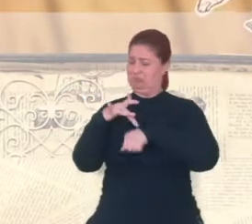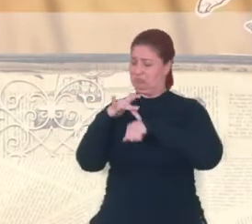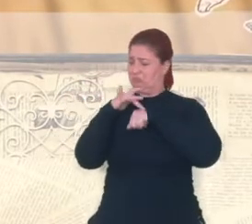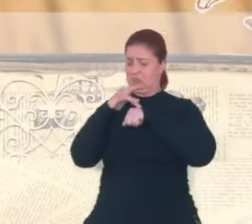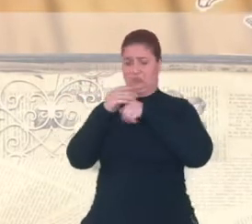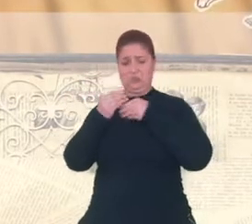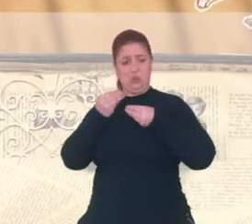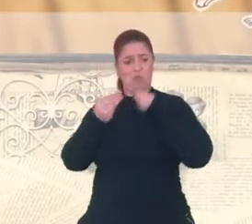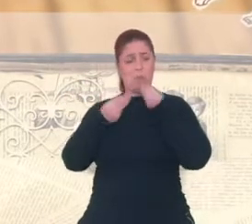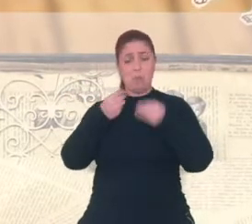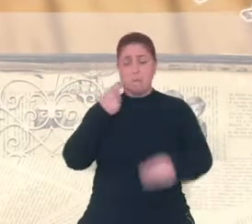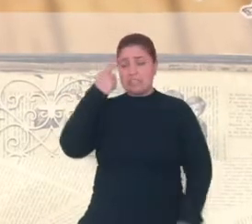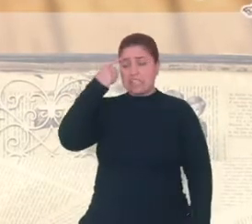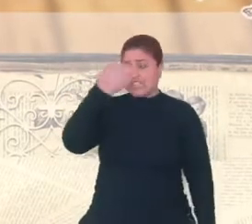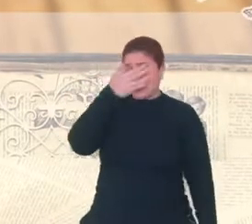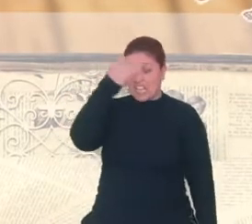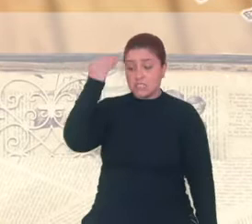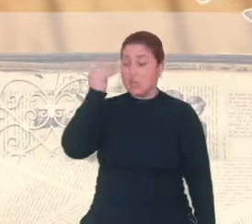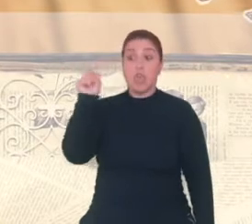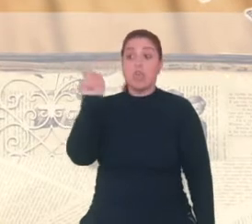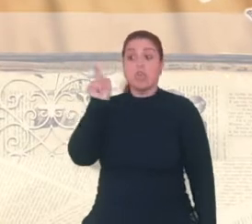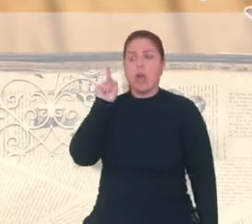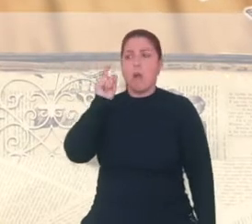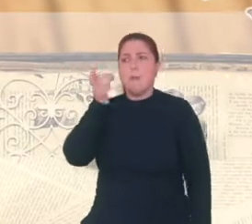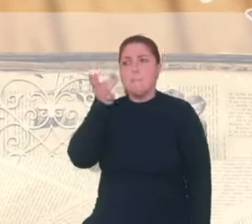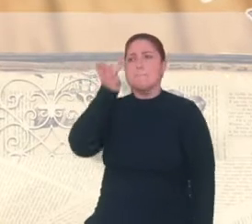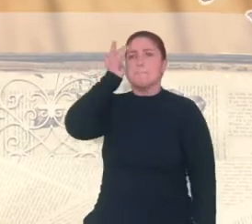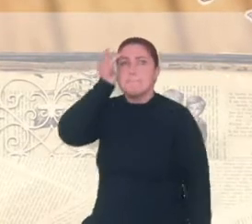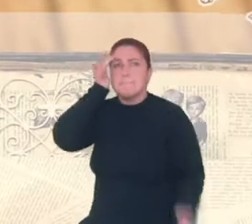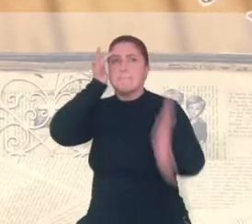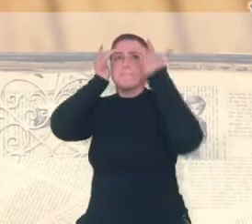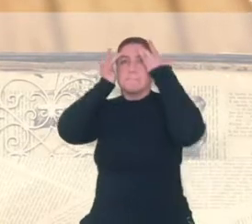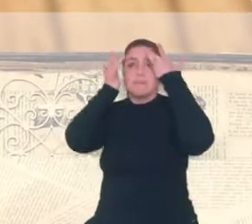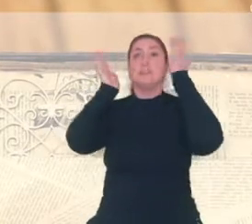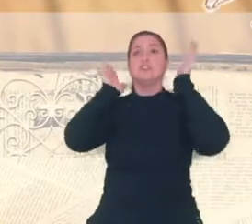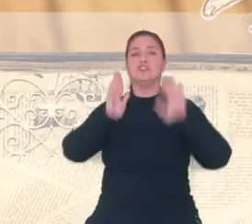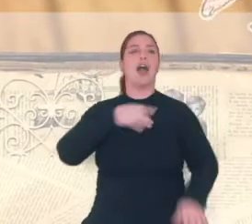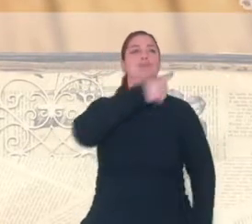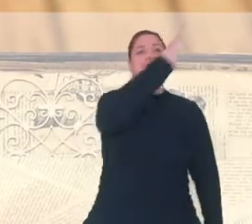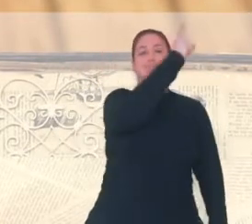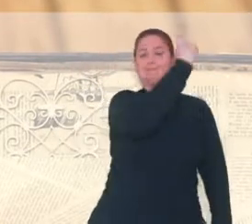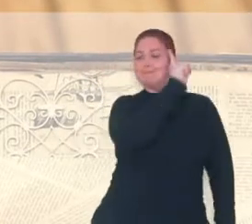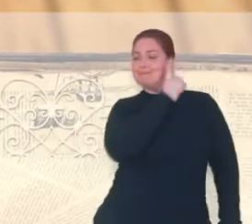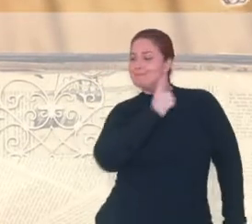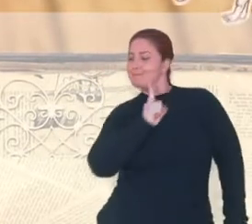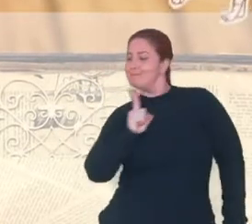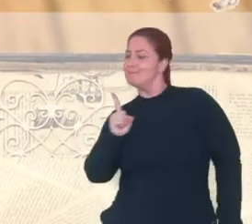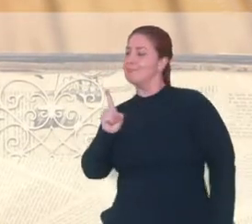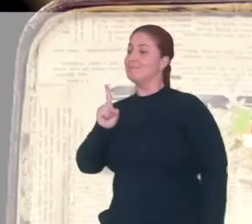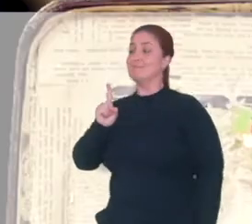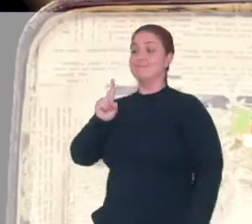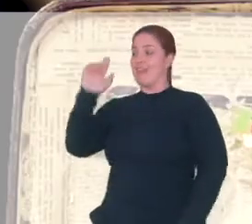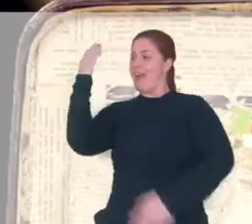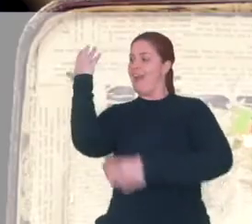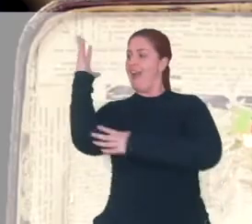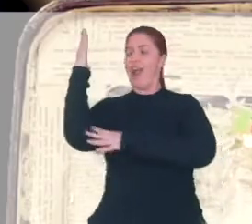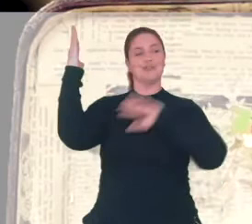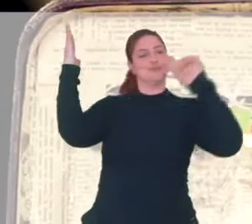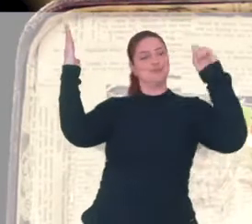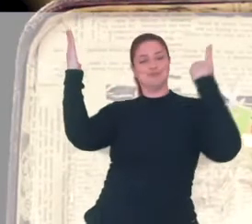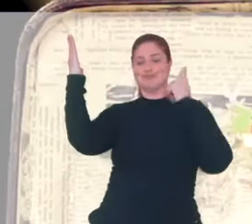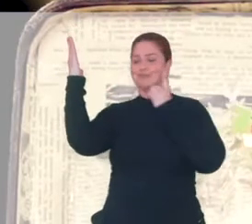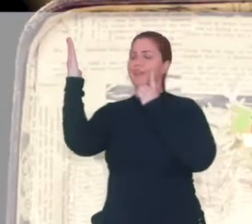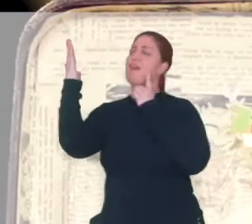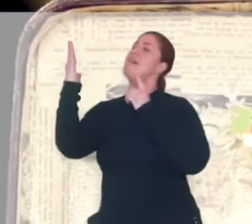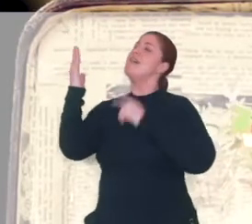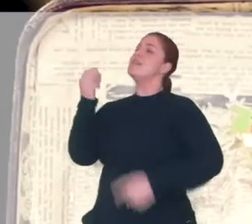medo de esquecer. Então, no mesmo instante, já seguiu para a árvore enquanto repetia para si mesma. Mussá,